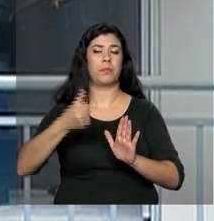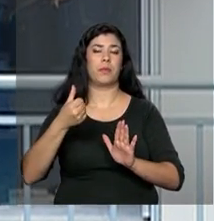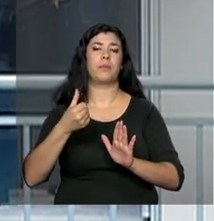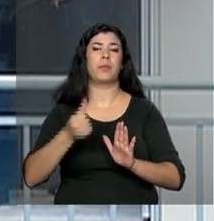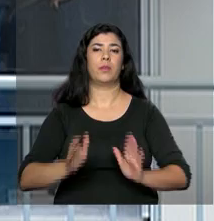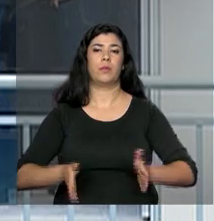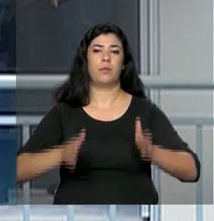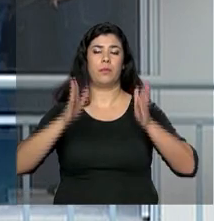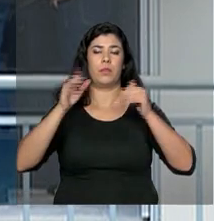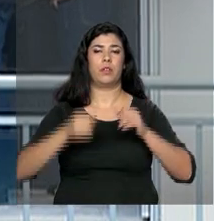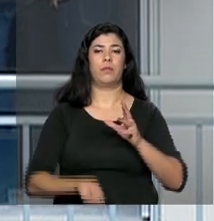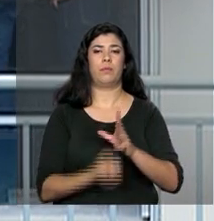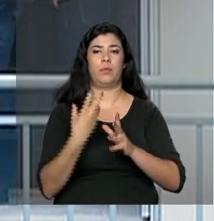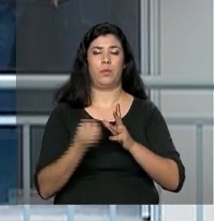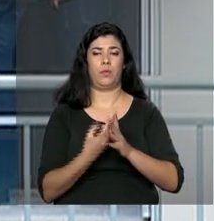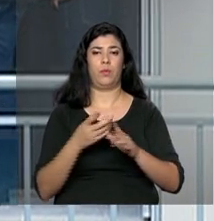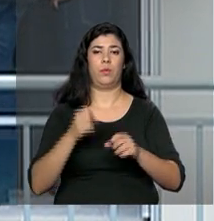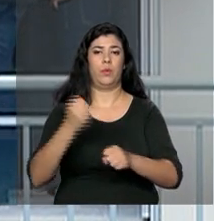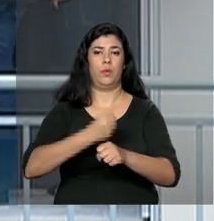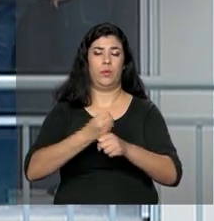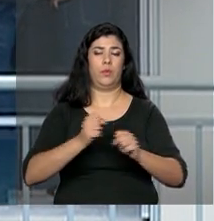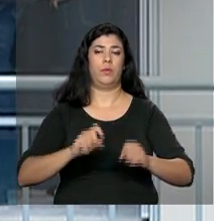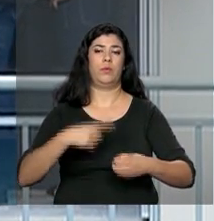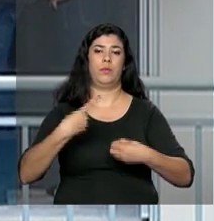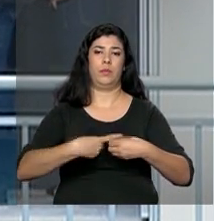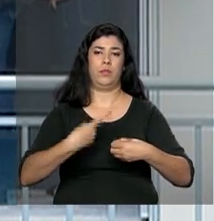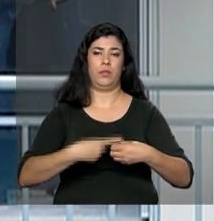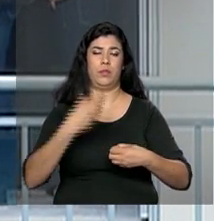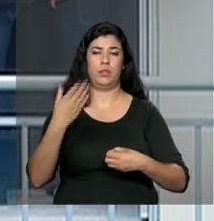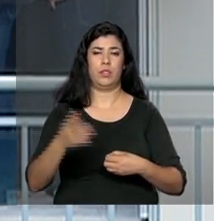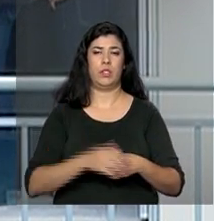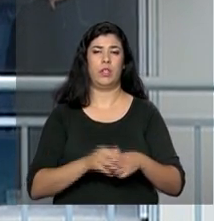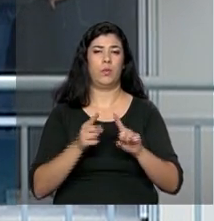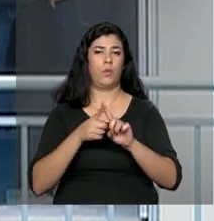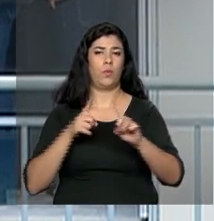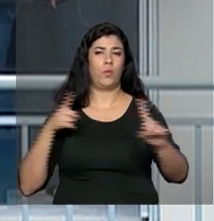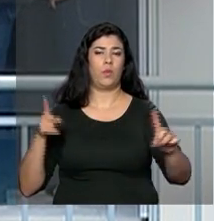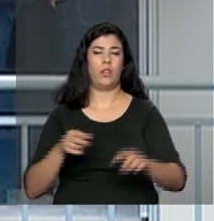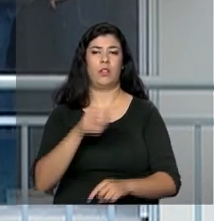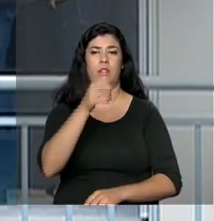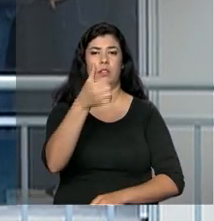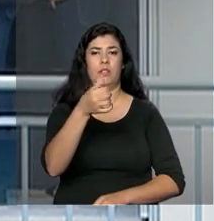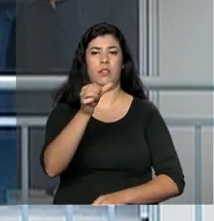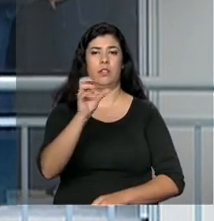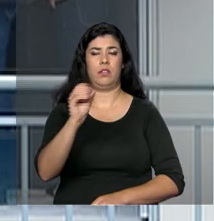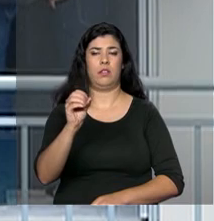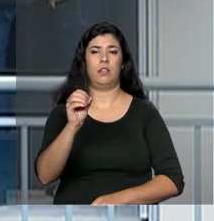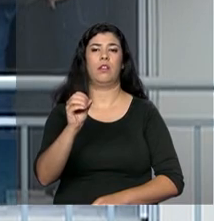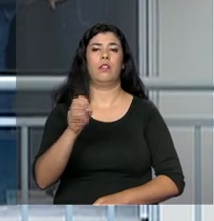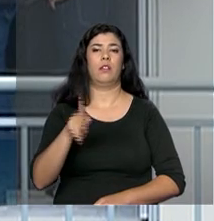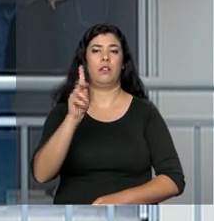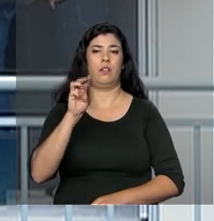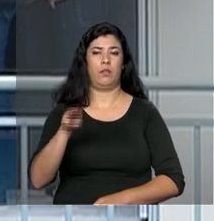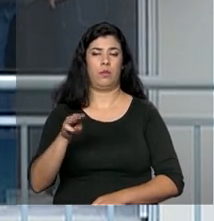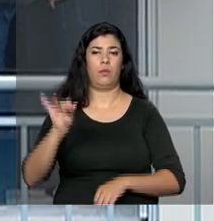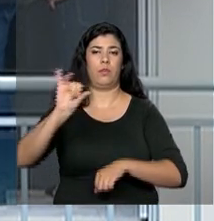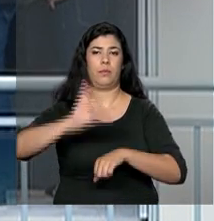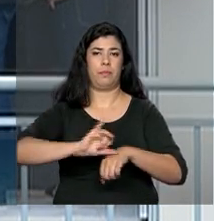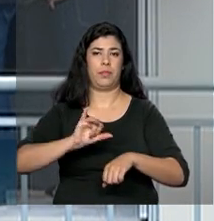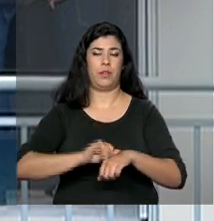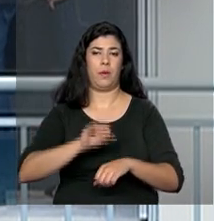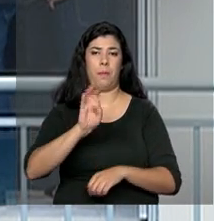Casa Minha Vida em Capanema esse município que fica a 160 Km da capital paraense